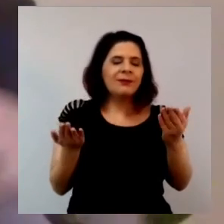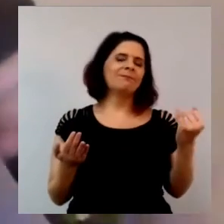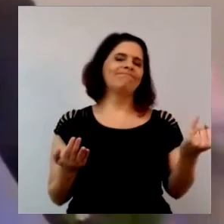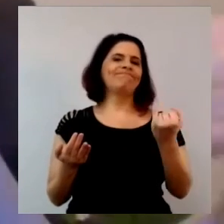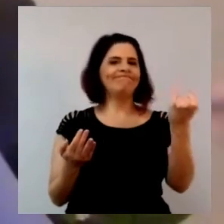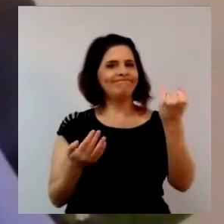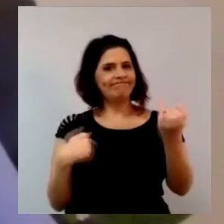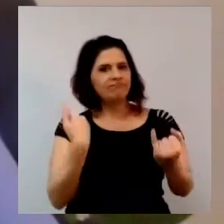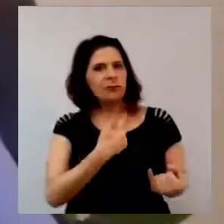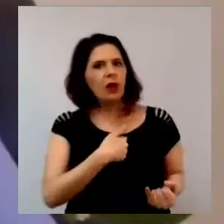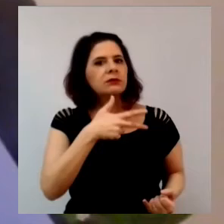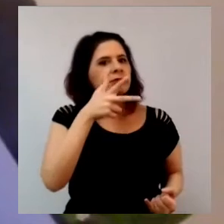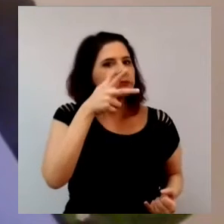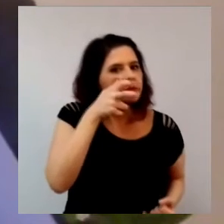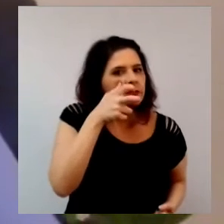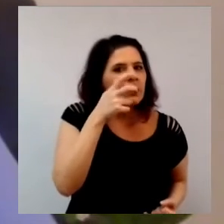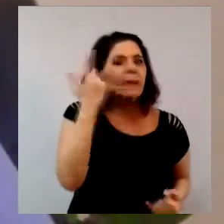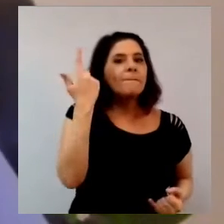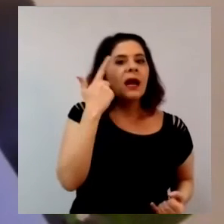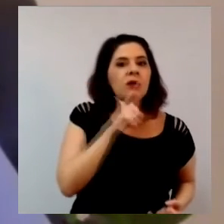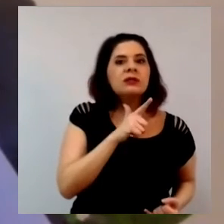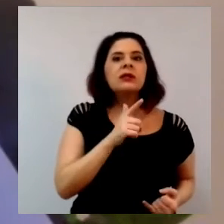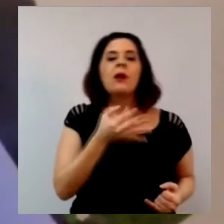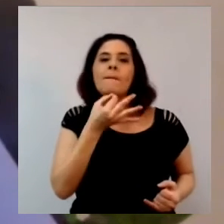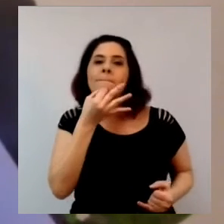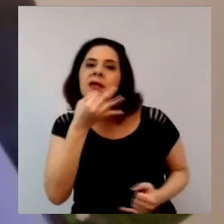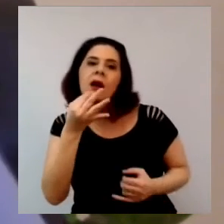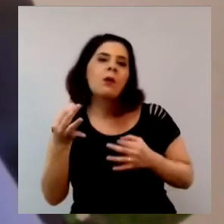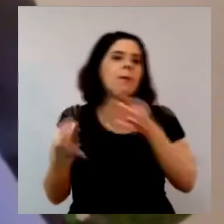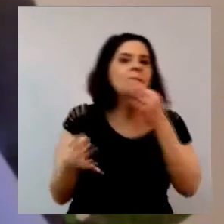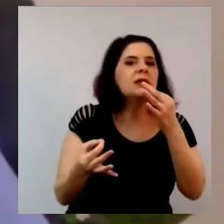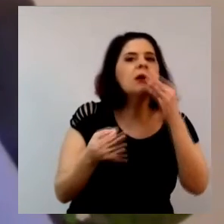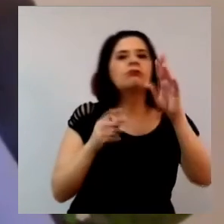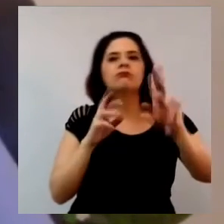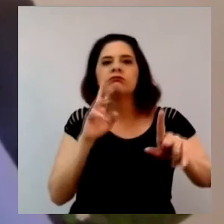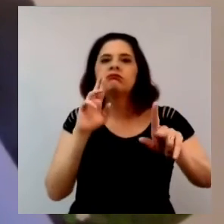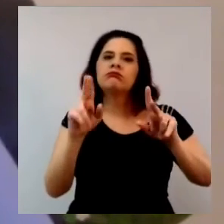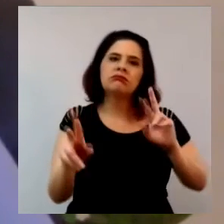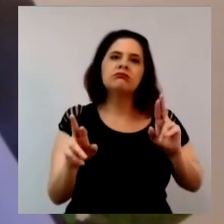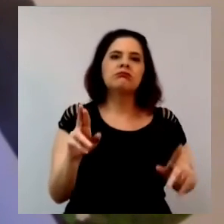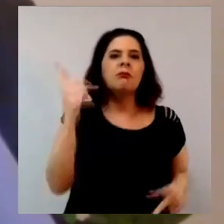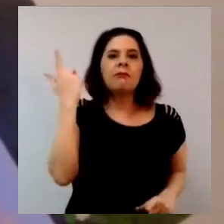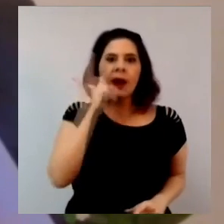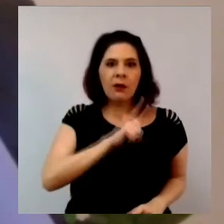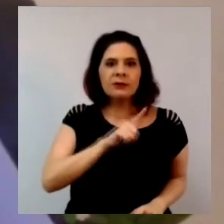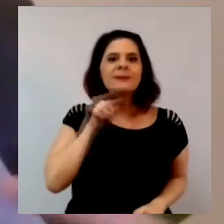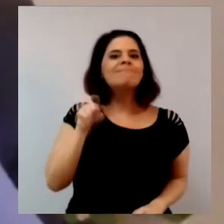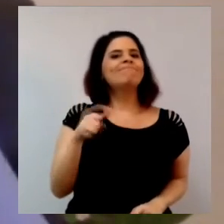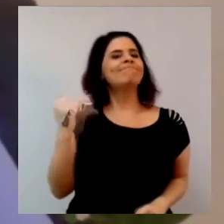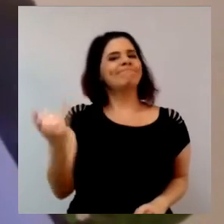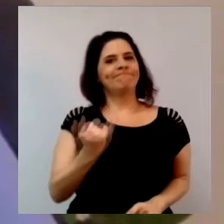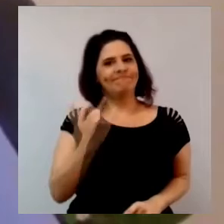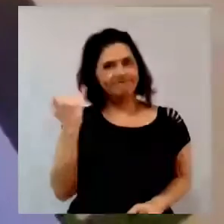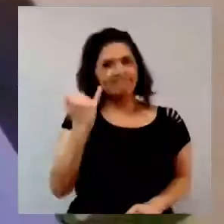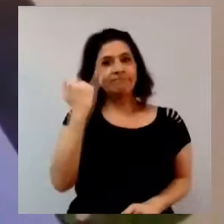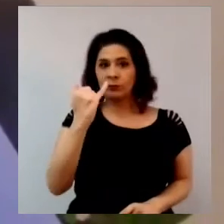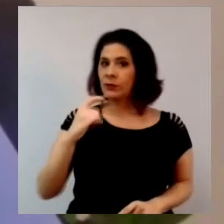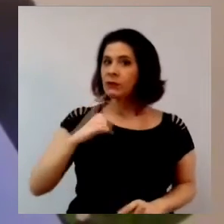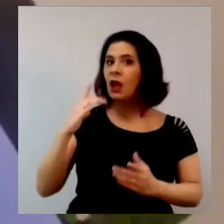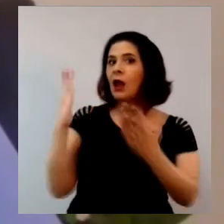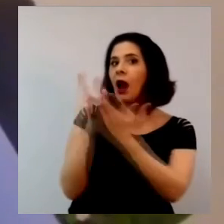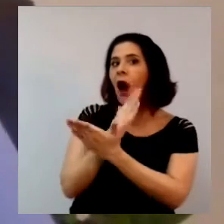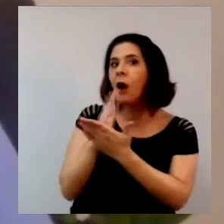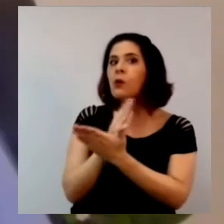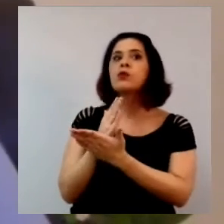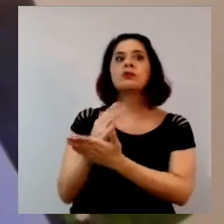conversar com públicos diferentes. Eu acho que tem alguns veículos no Brasil que fizeram uma escolha para dialogar com o nicho, e que foi até uma